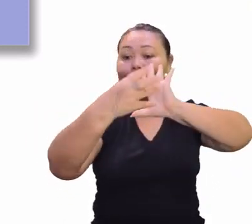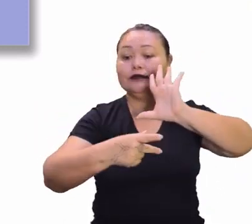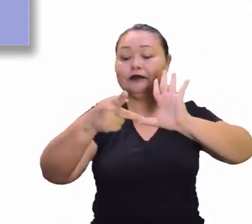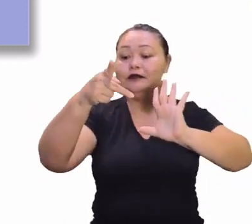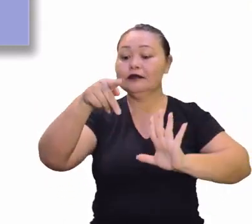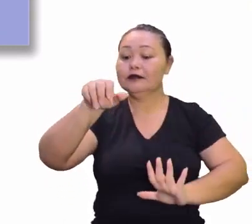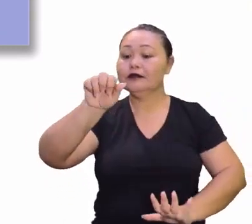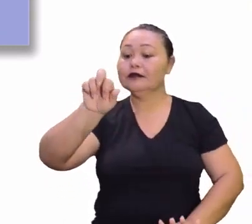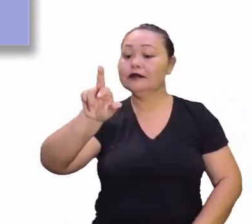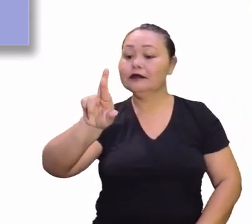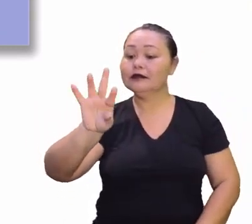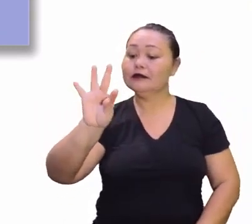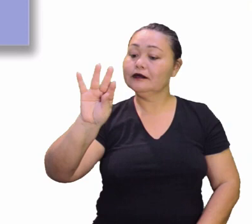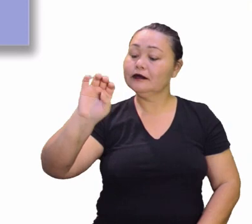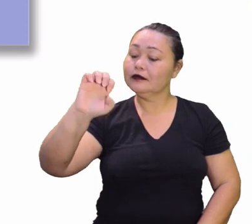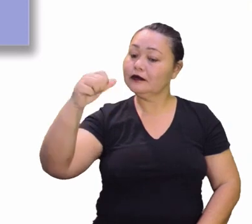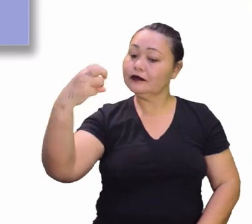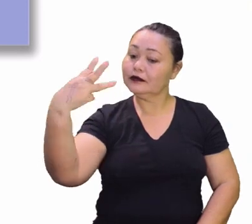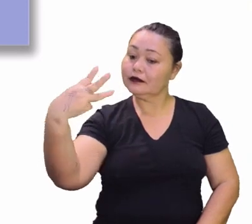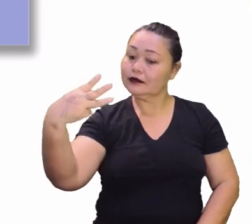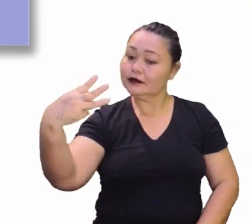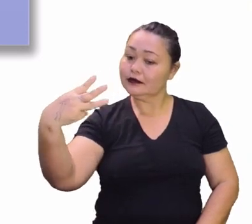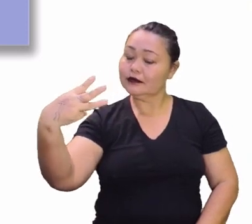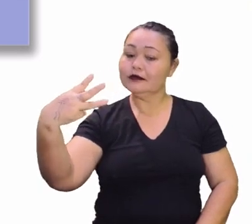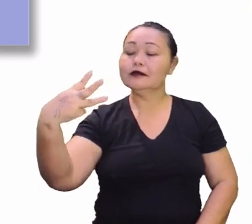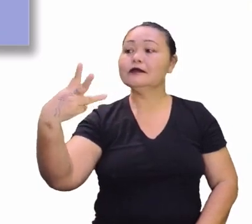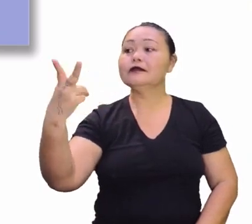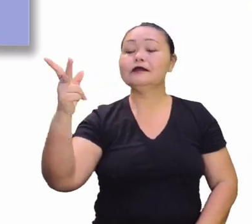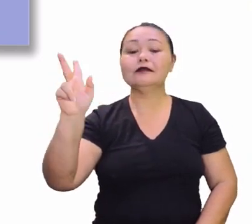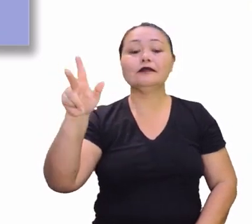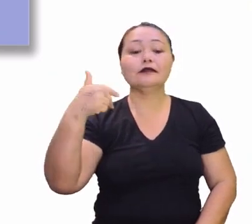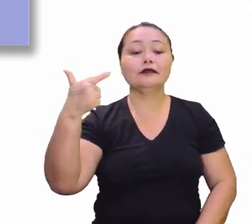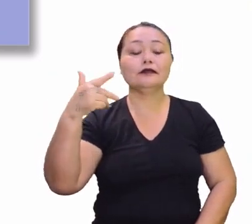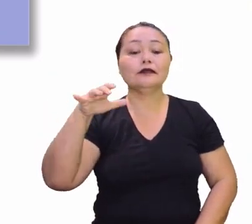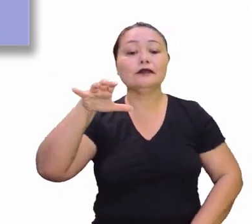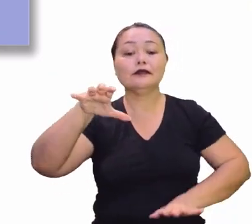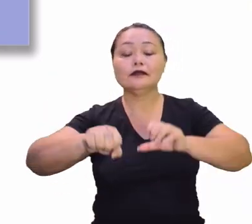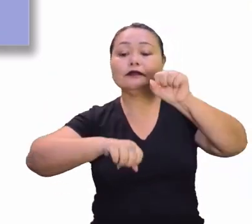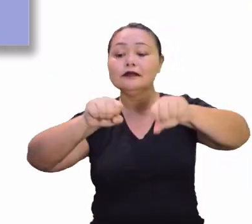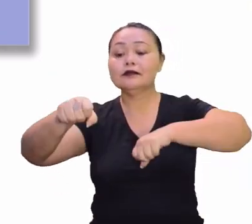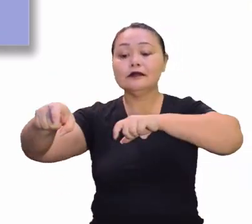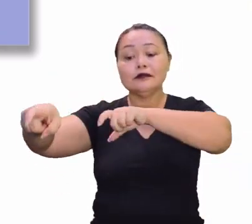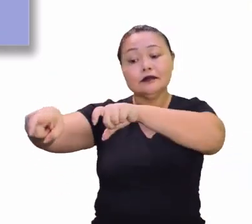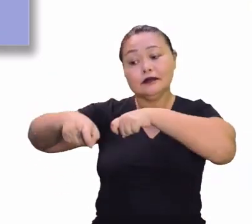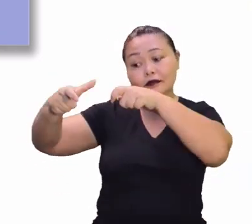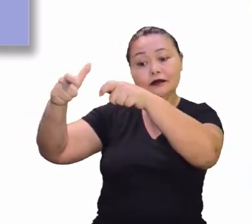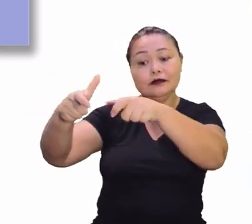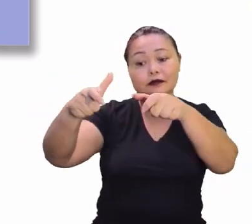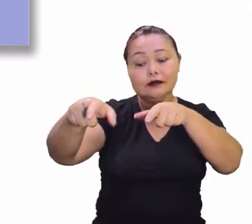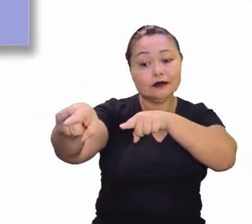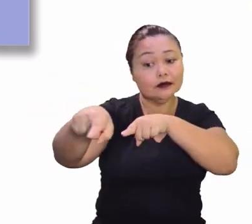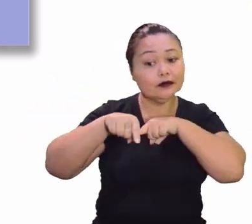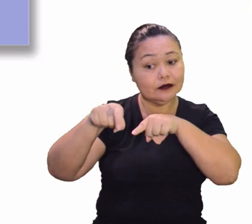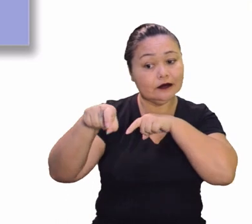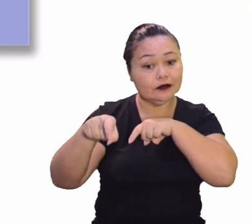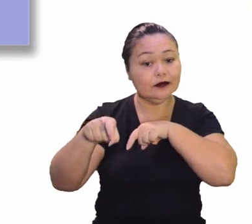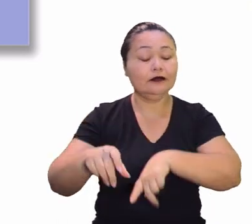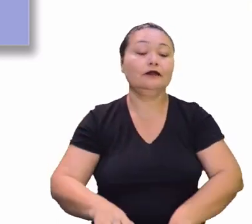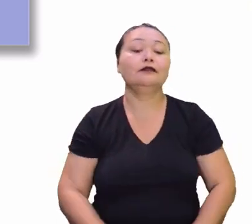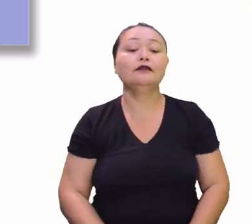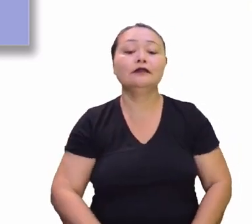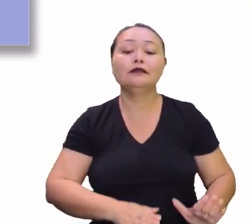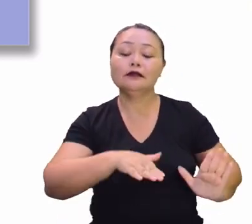amazônica, parte 3, galera. Vamos falar sobre as colônias